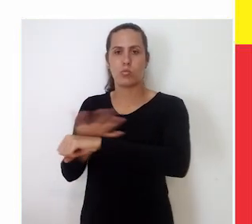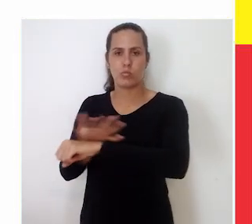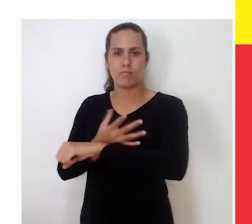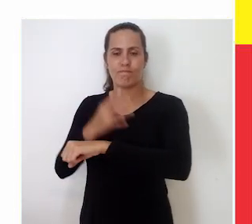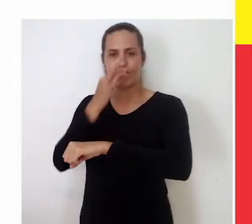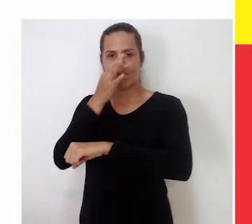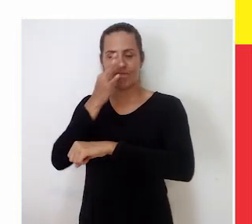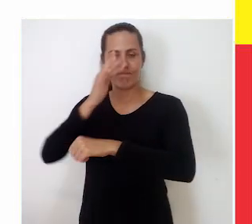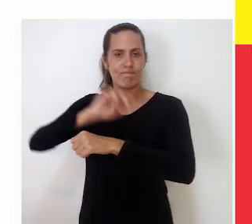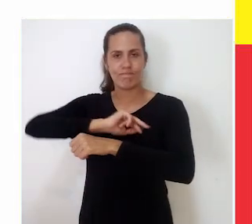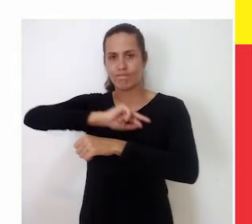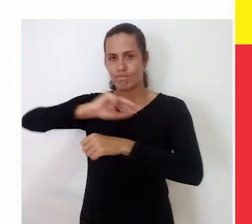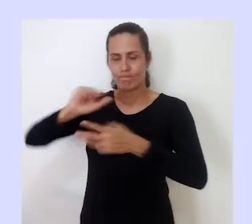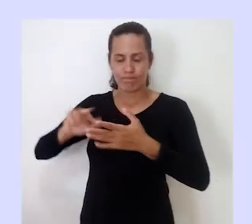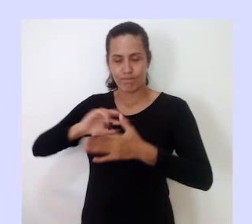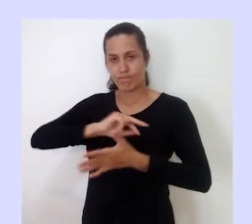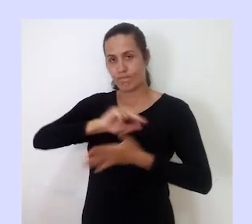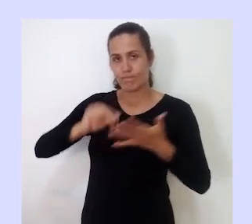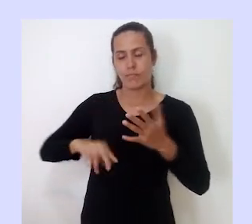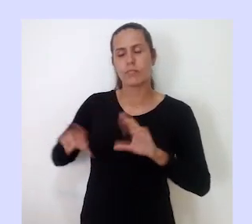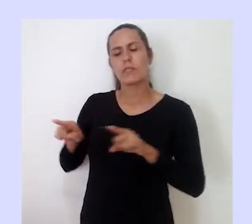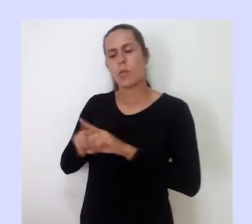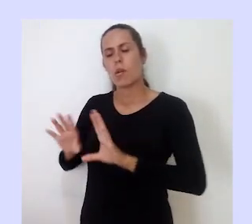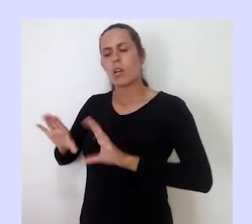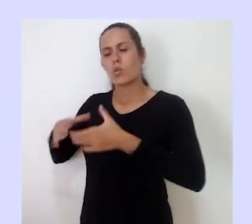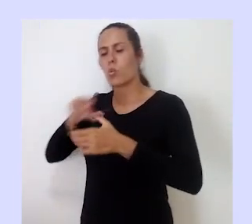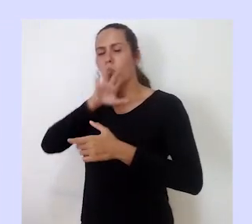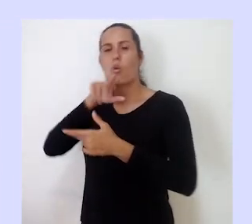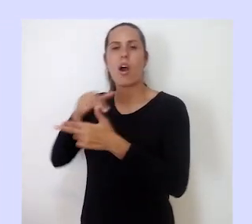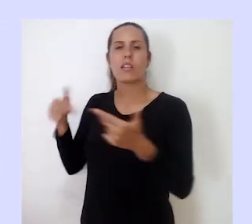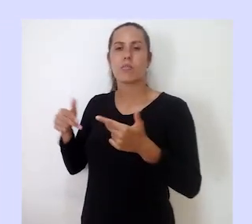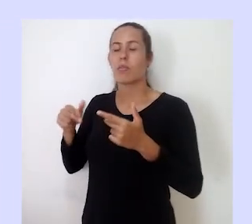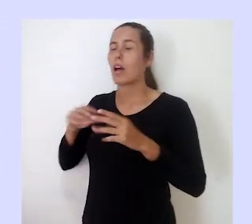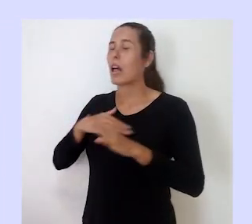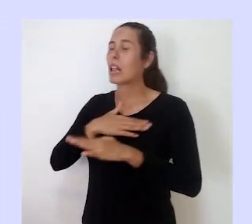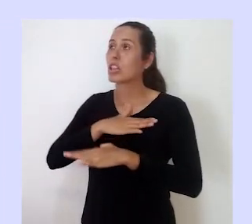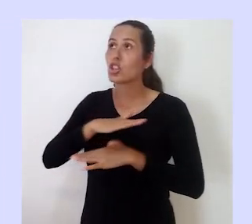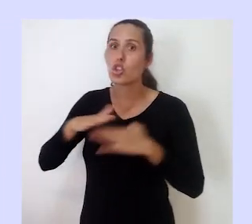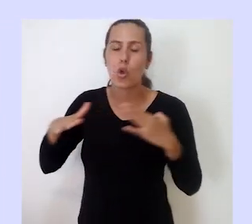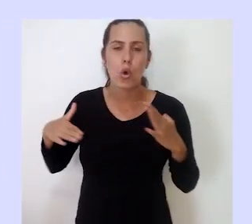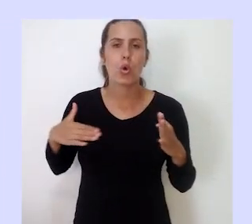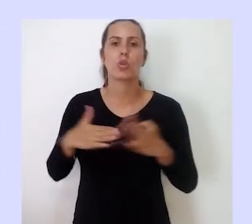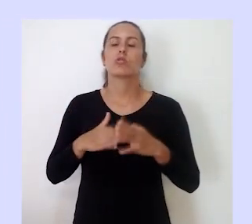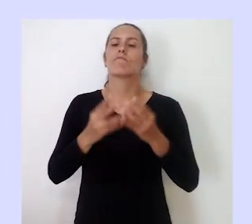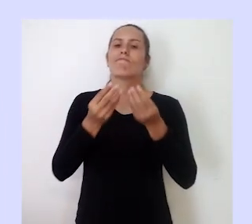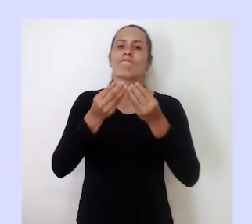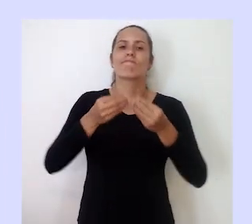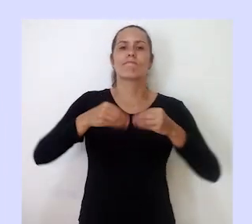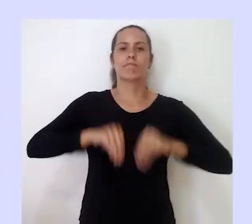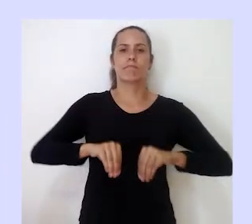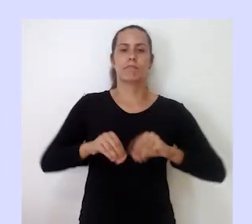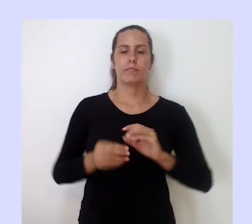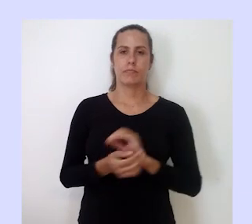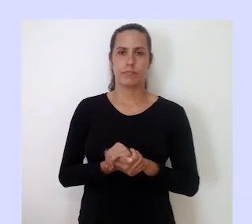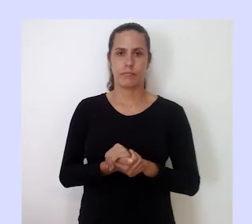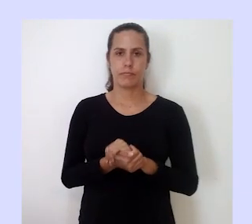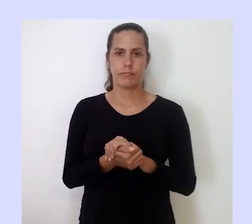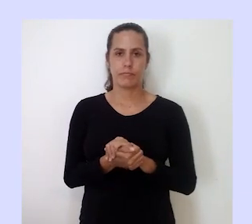região. Então, toda a vegetação é prejudicada. Todos os animais daquela região são